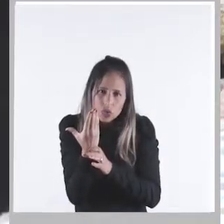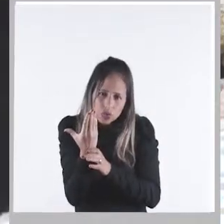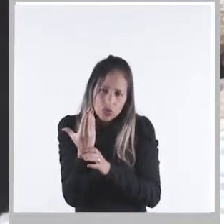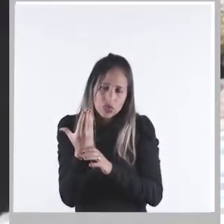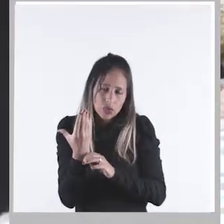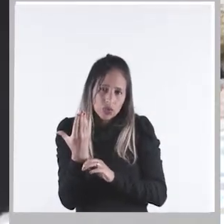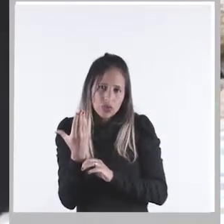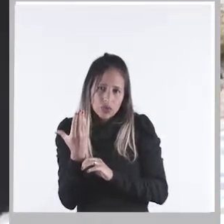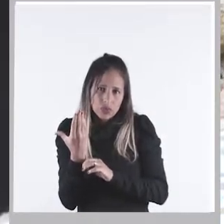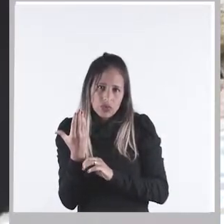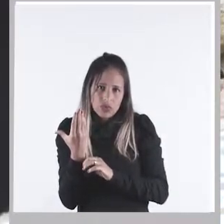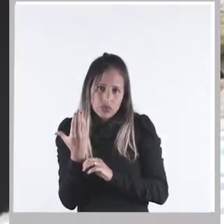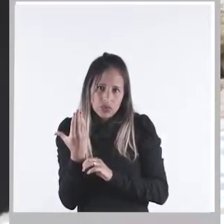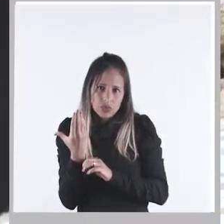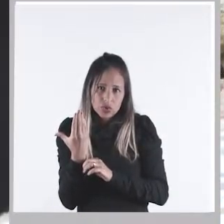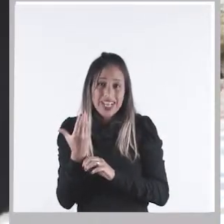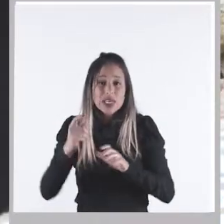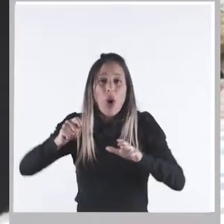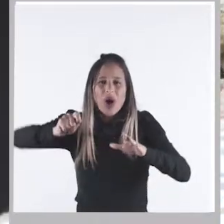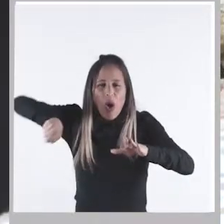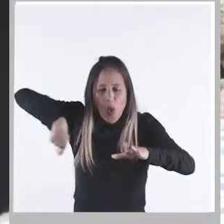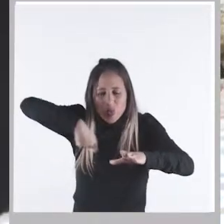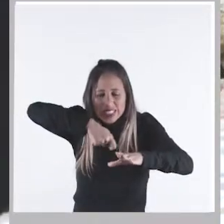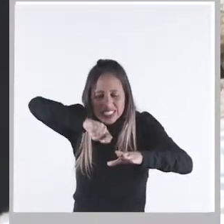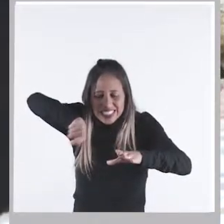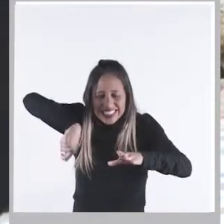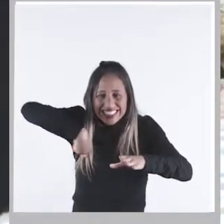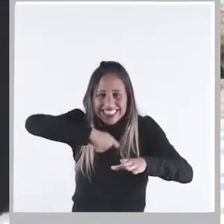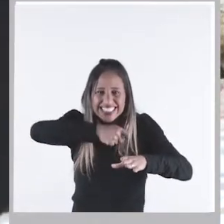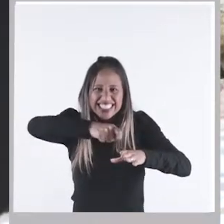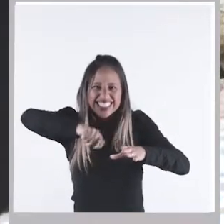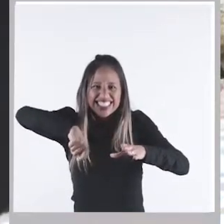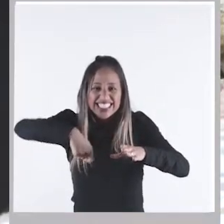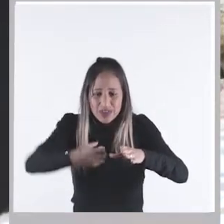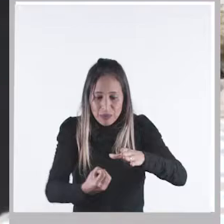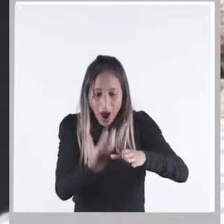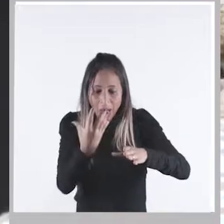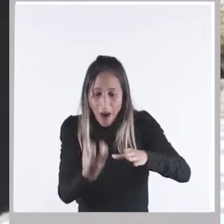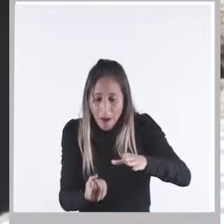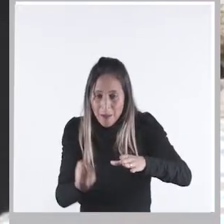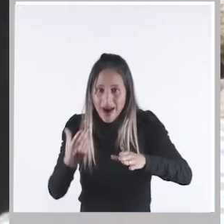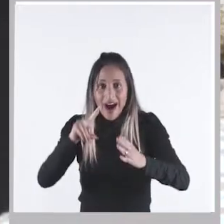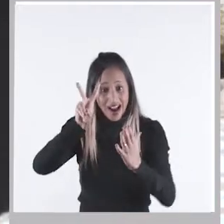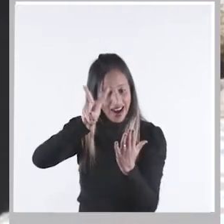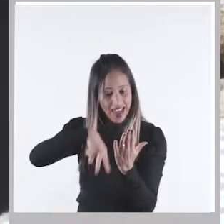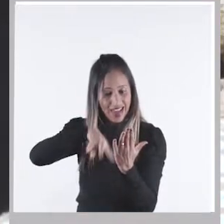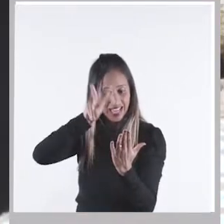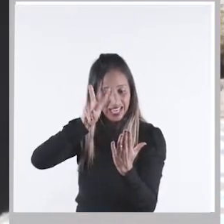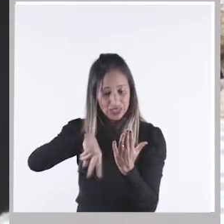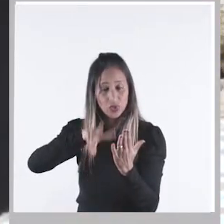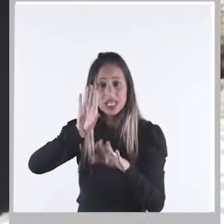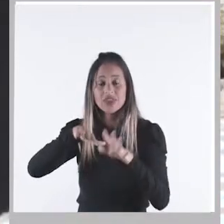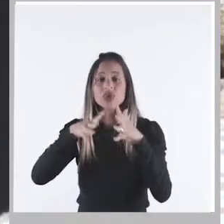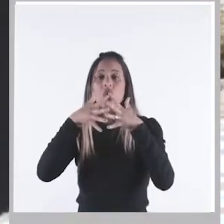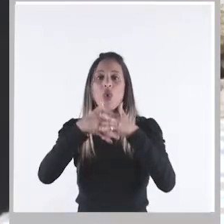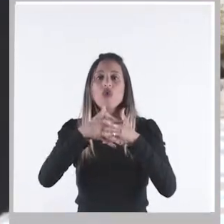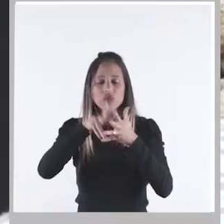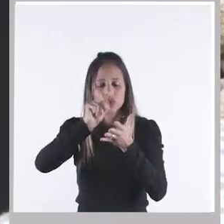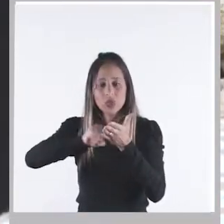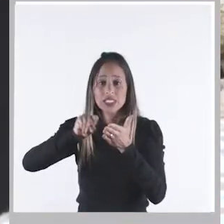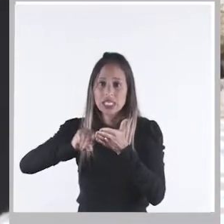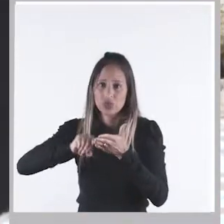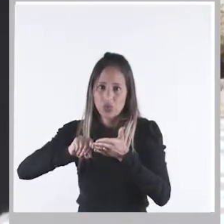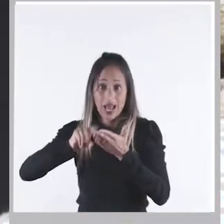nesse caldeirão, assim, a leitora, né, se confunde muito com a